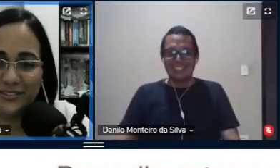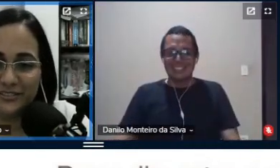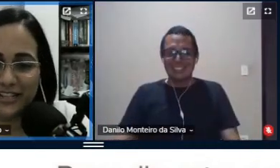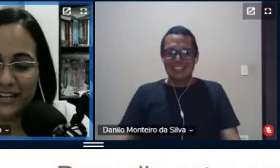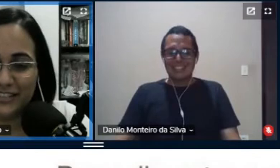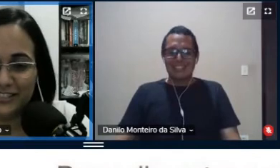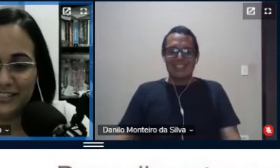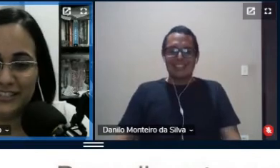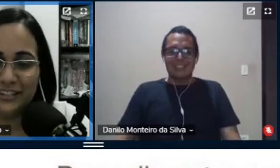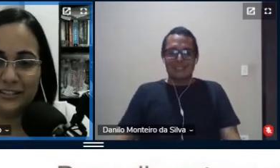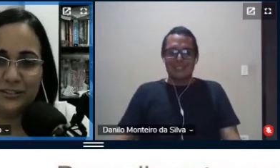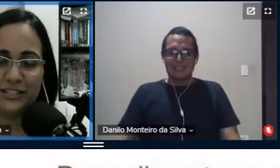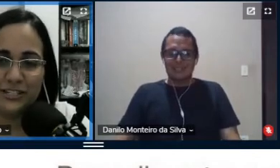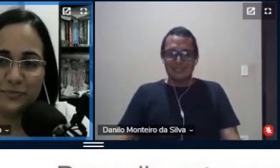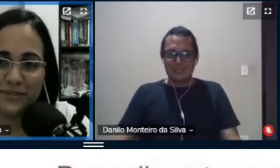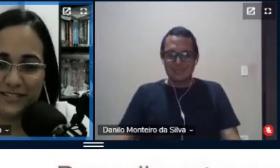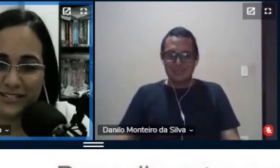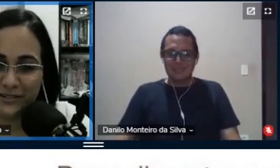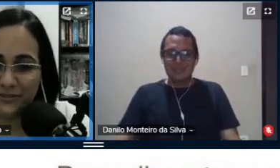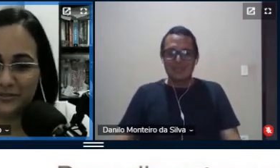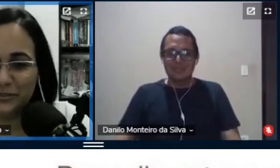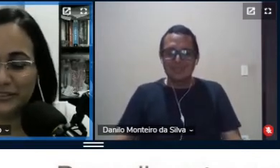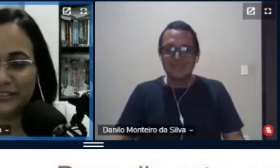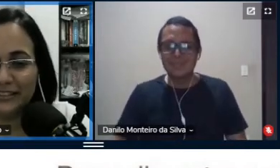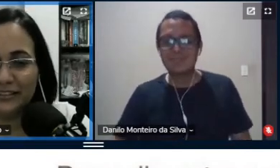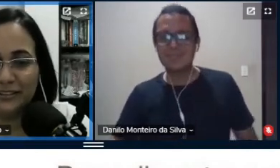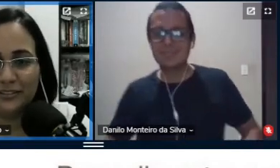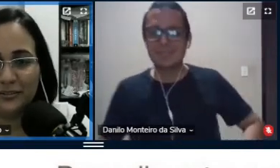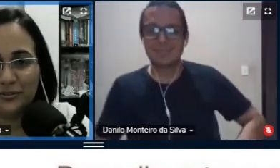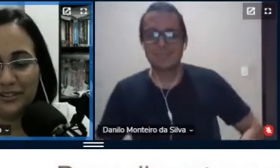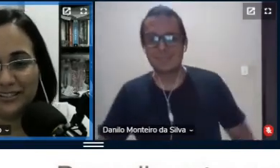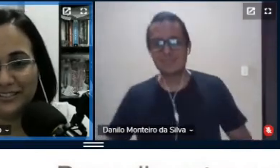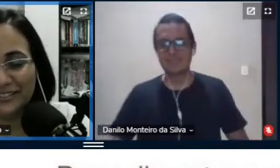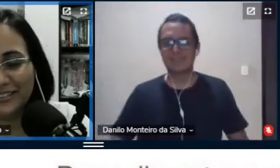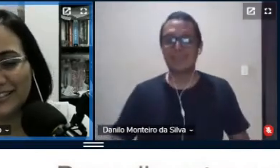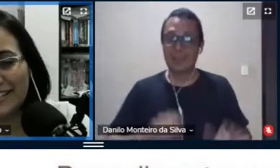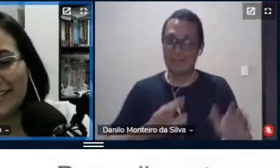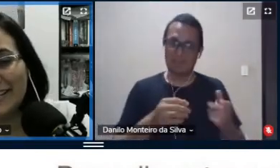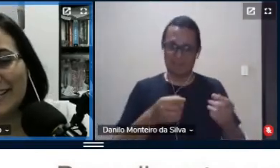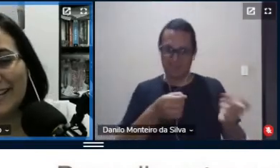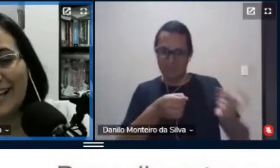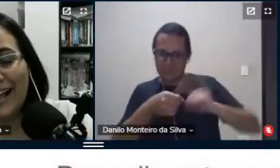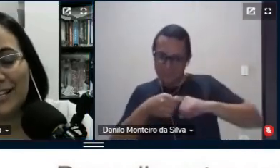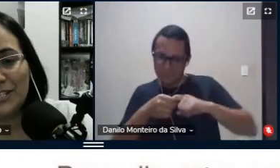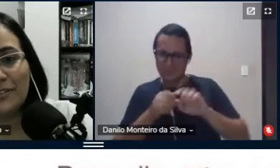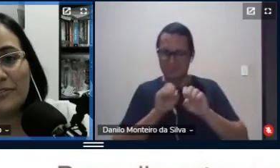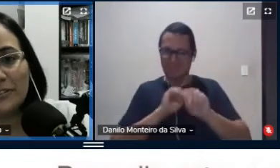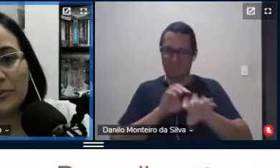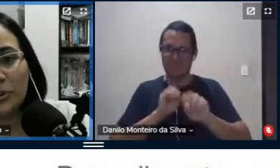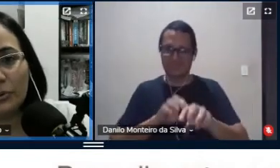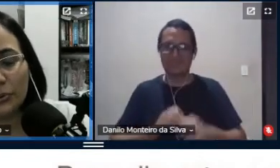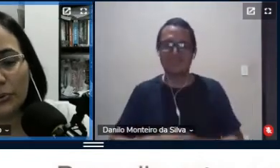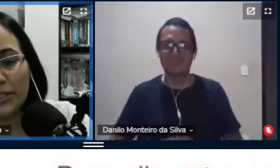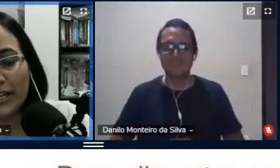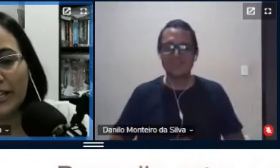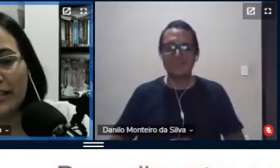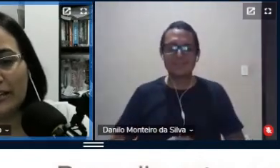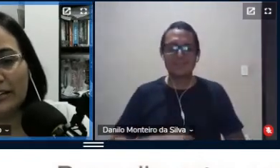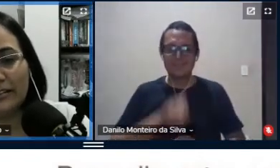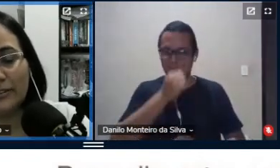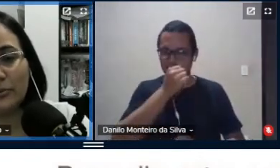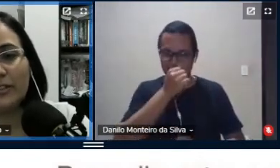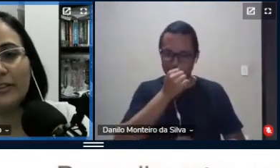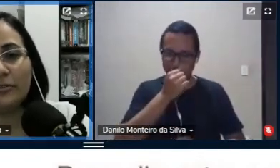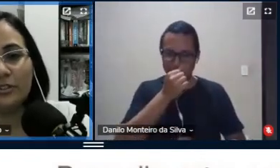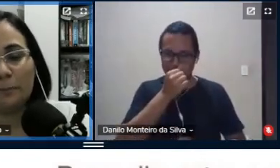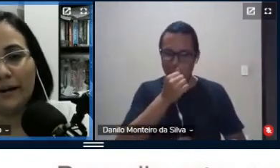Durante a soldagem, né? Durante a inspeção, voltando aqui a nossa conversa, a gente vai fazer o controle, que é